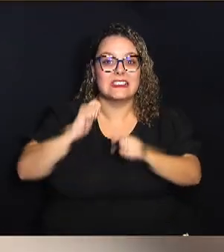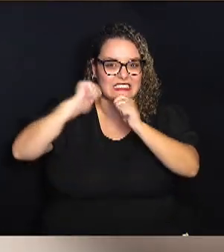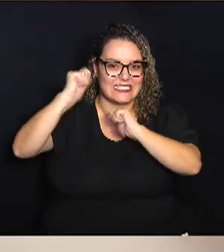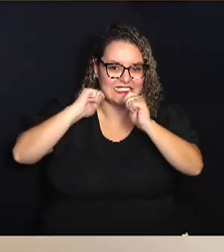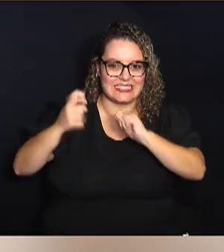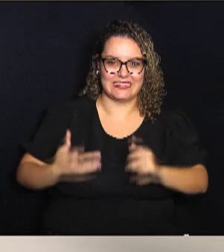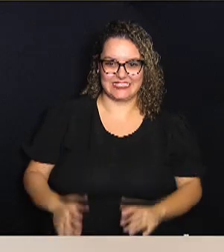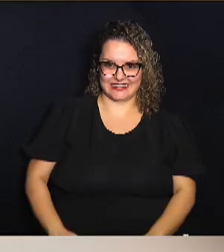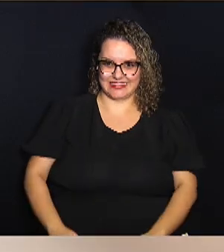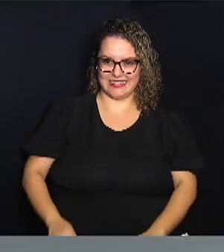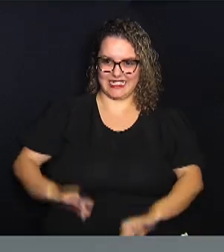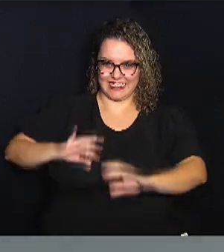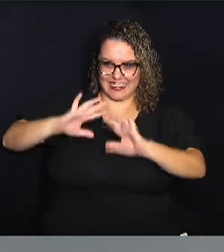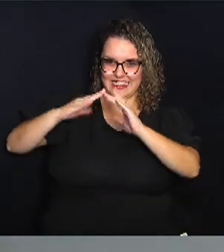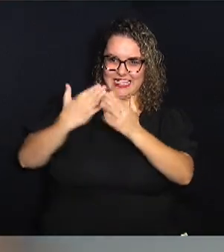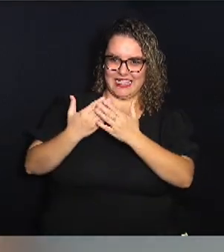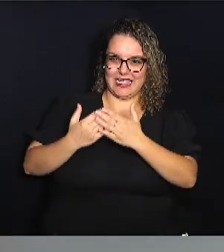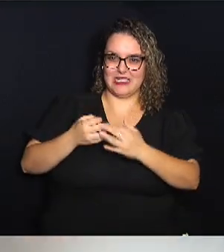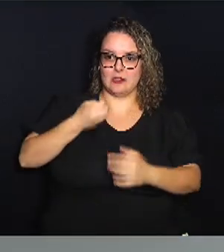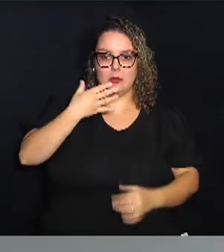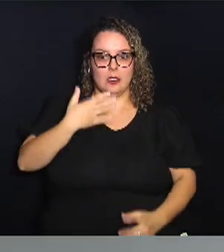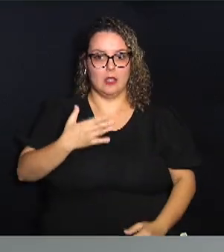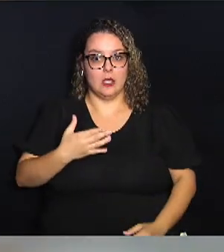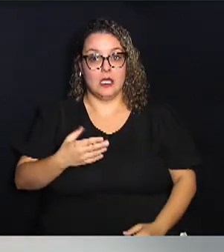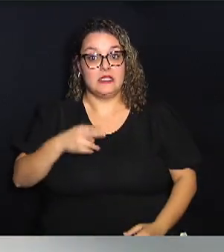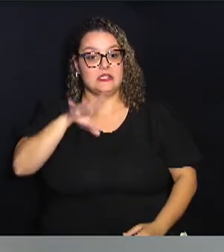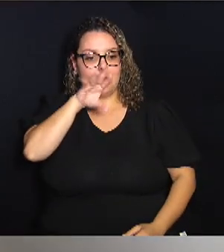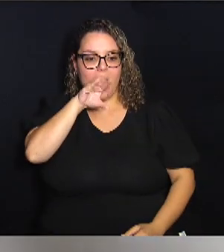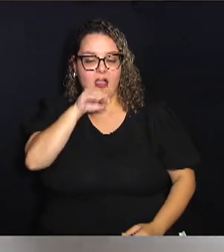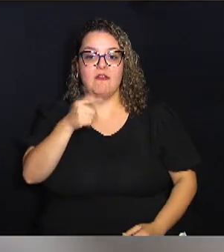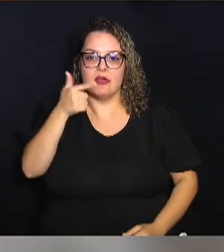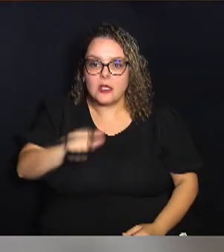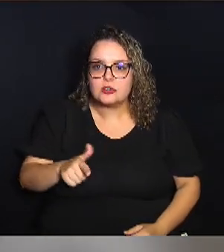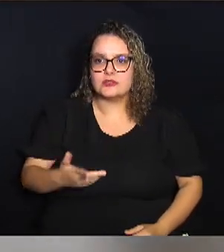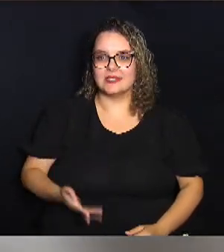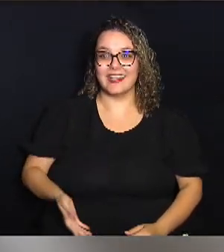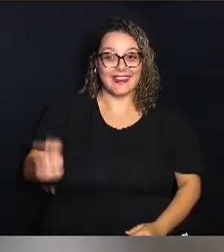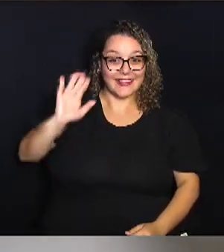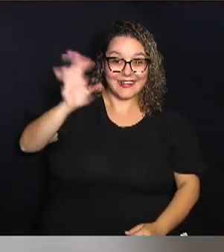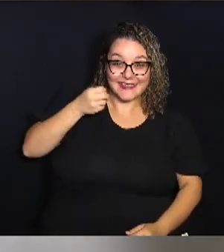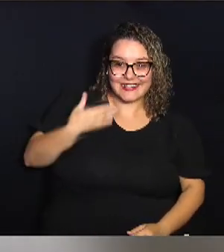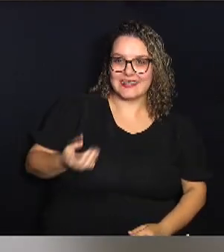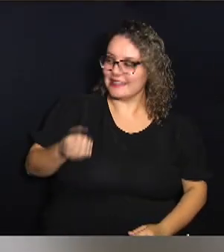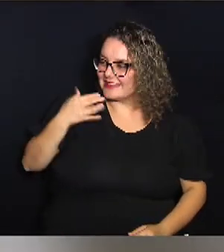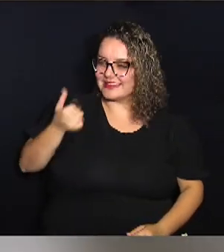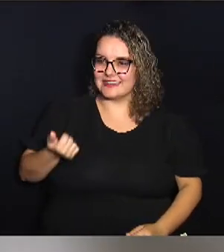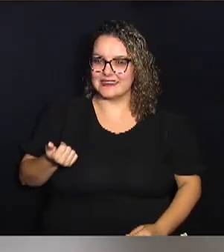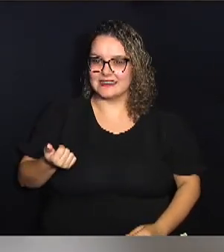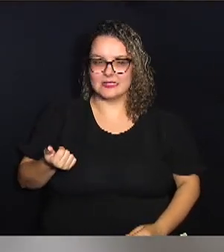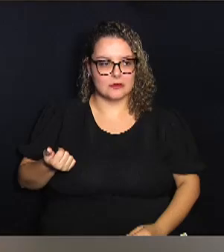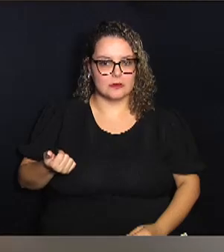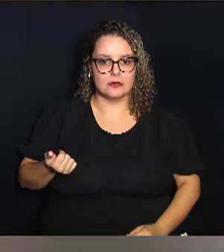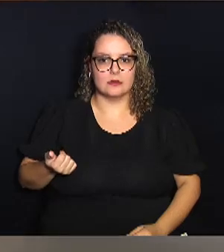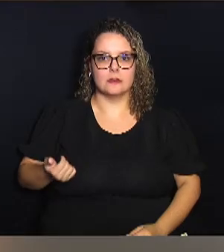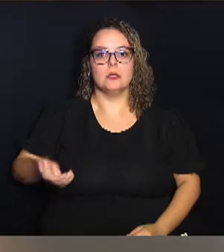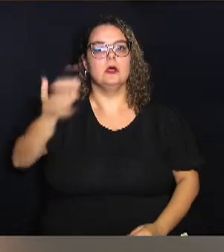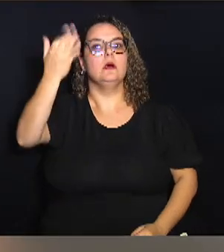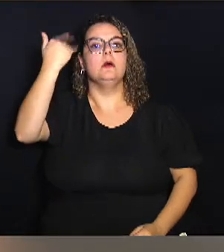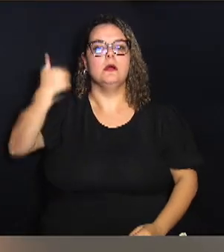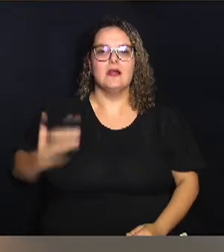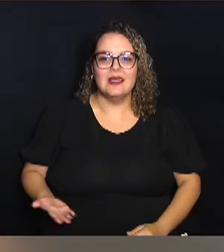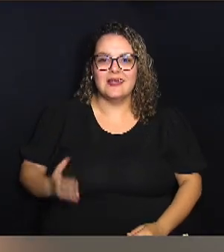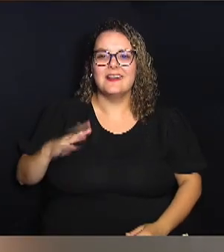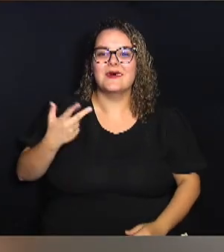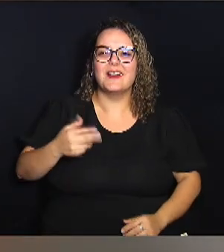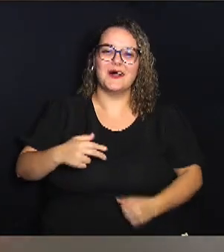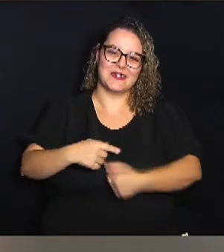que tá a escola? Ah, tá bem, mano. Eu juro por Deus que se você mexer a boca pra falar mais uma vez, como é que você tá? Ah, tô bem. Ué. Próximo! Mas qual signo que você